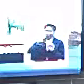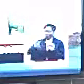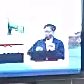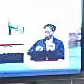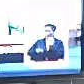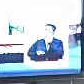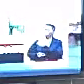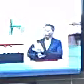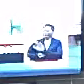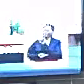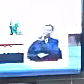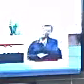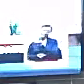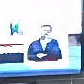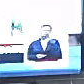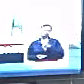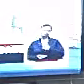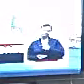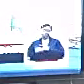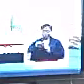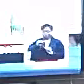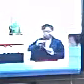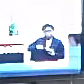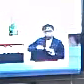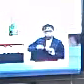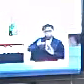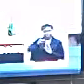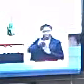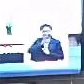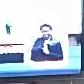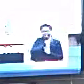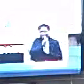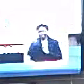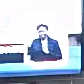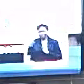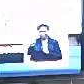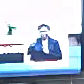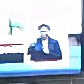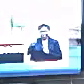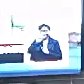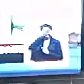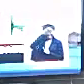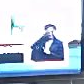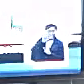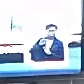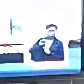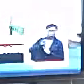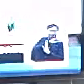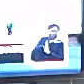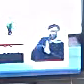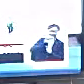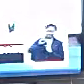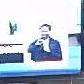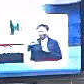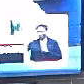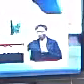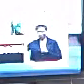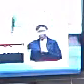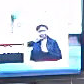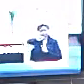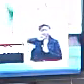Então você a vírgula separa uma ideia da outra separa uma afirmação da outra